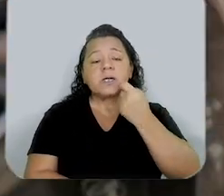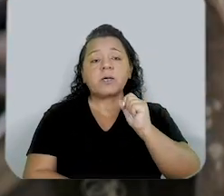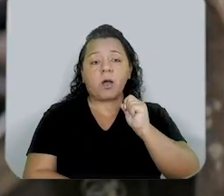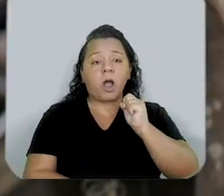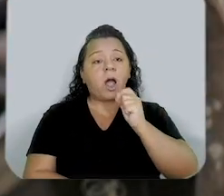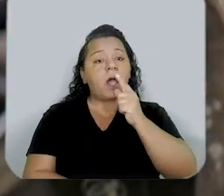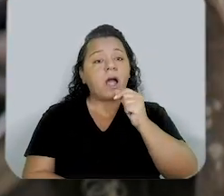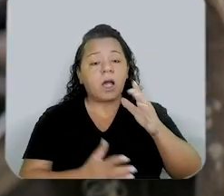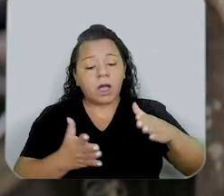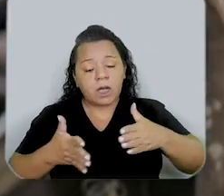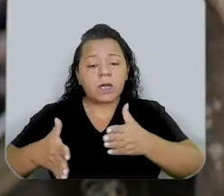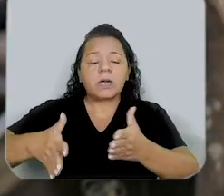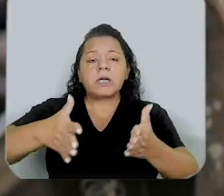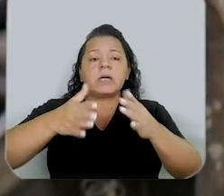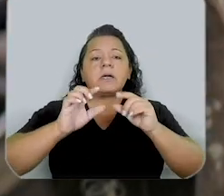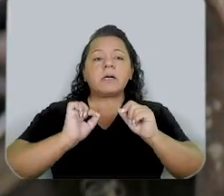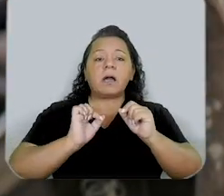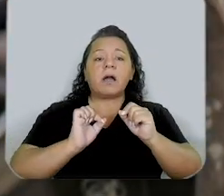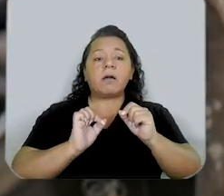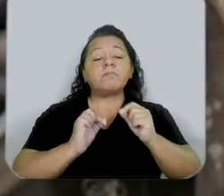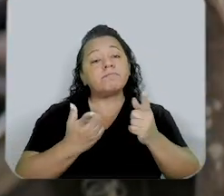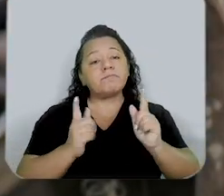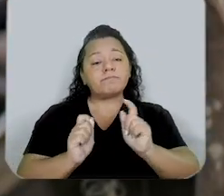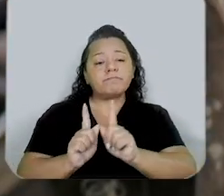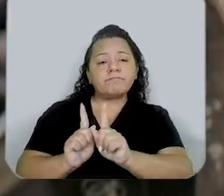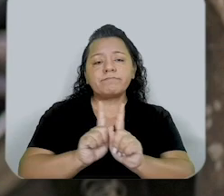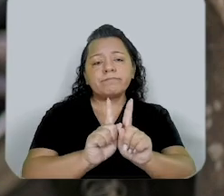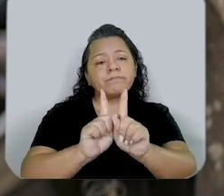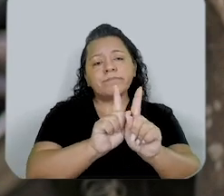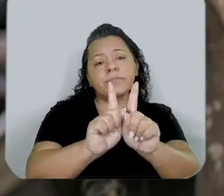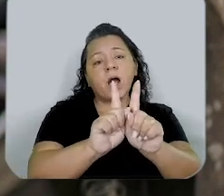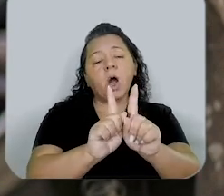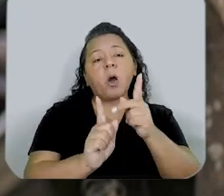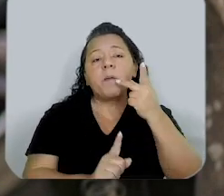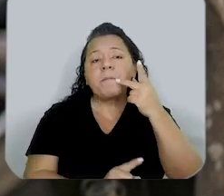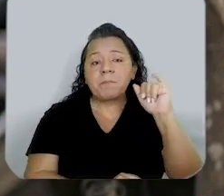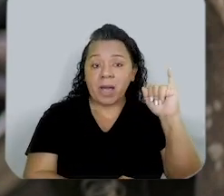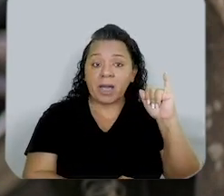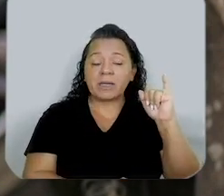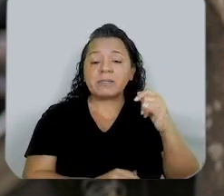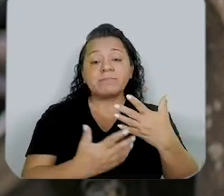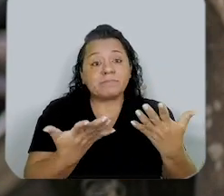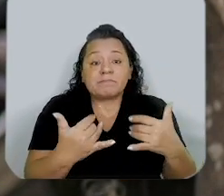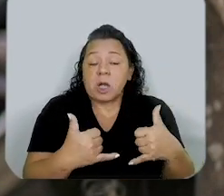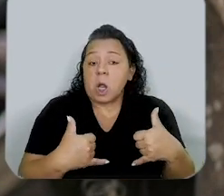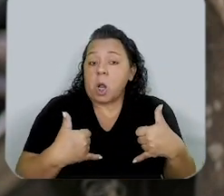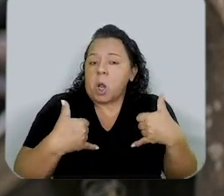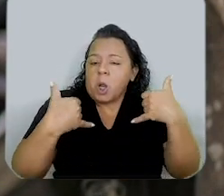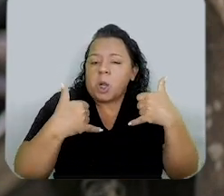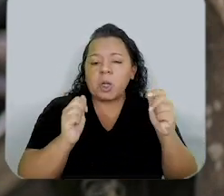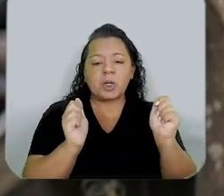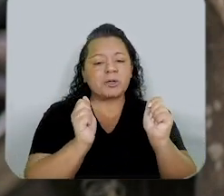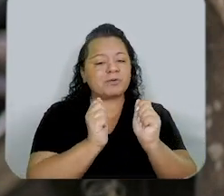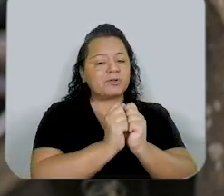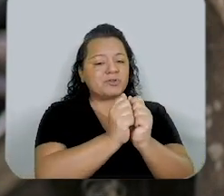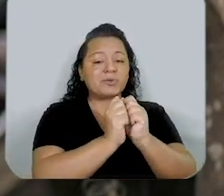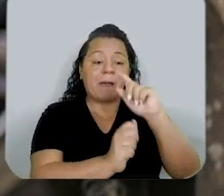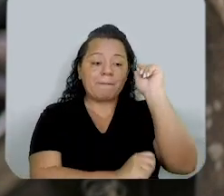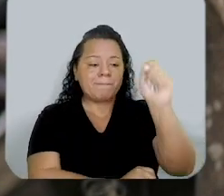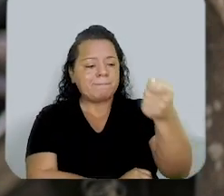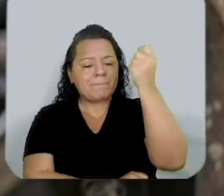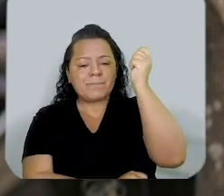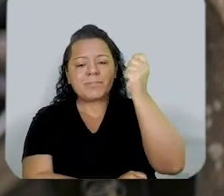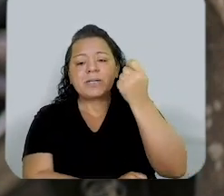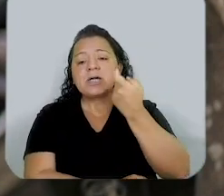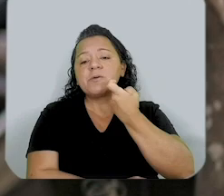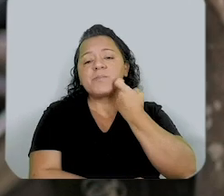pai. E aí quando ele saía para pescar, eu sou o caçula, né? Eu saía com ele, para ele não deixar com as outras pessoas, com os